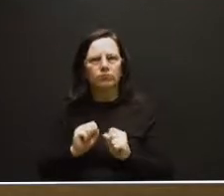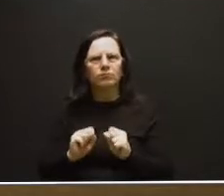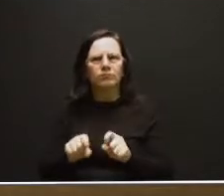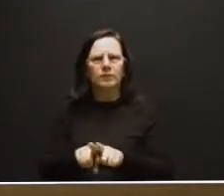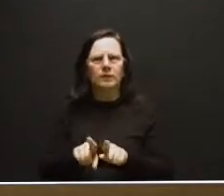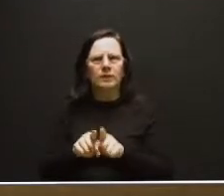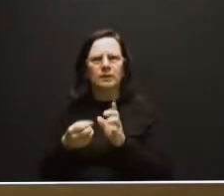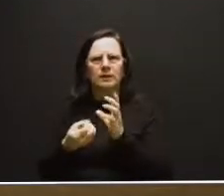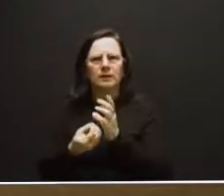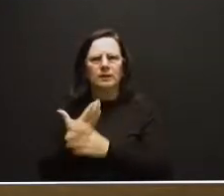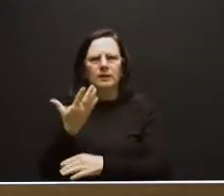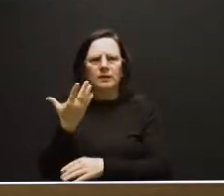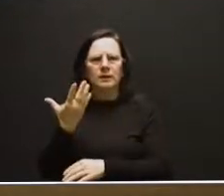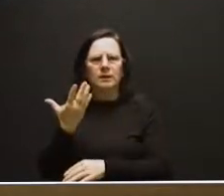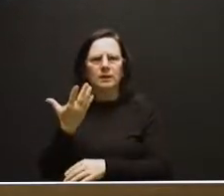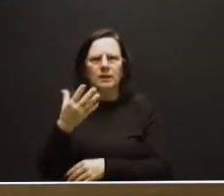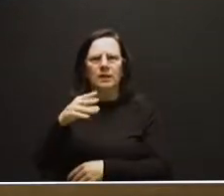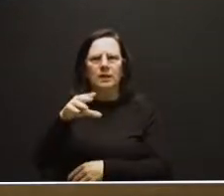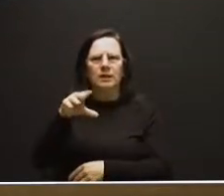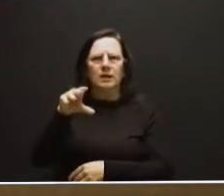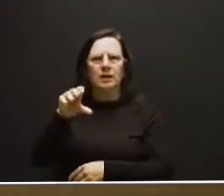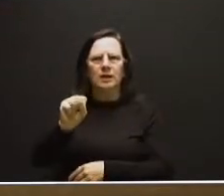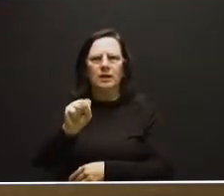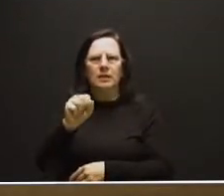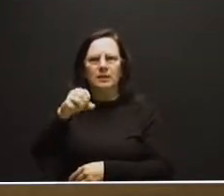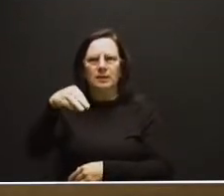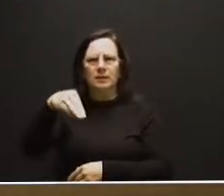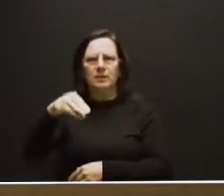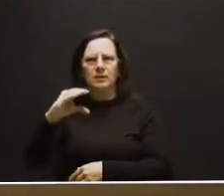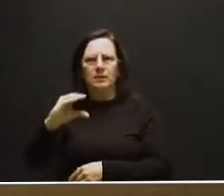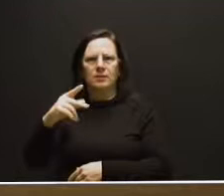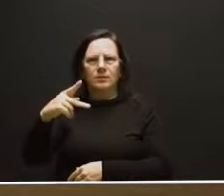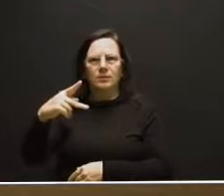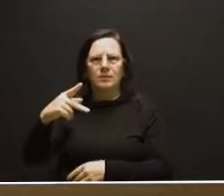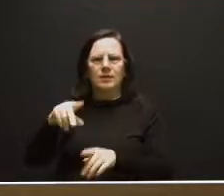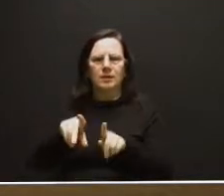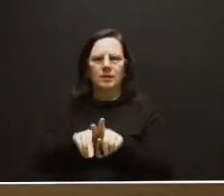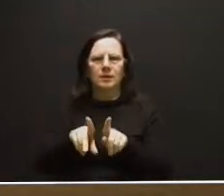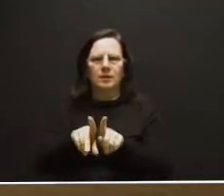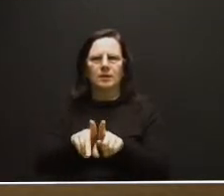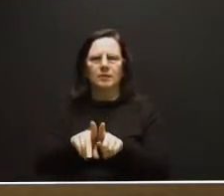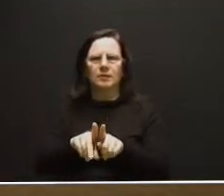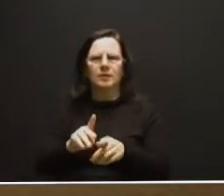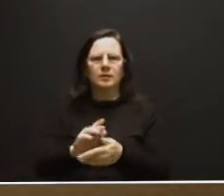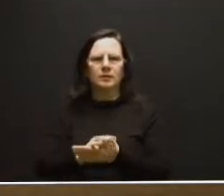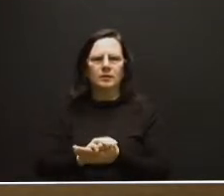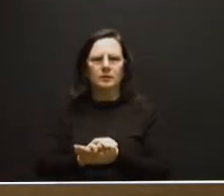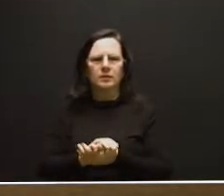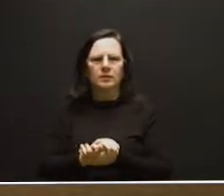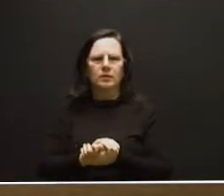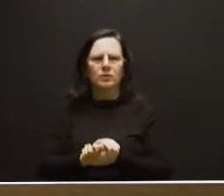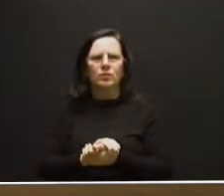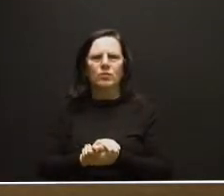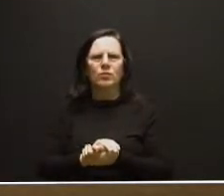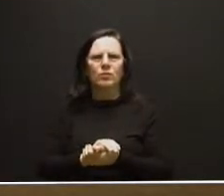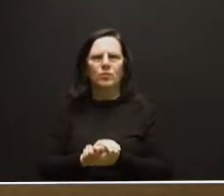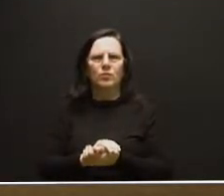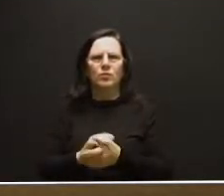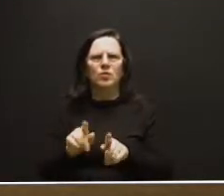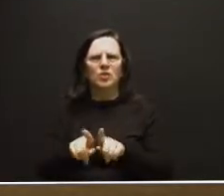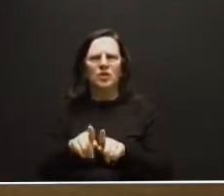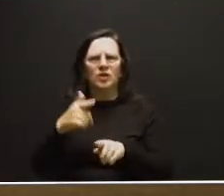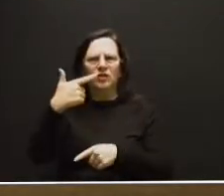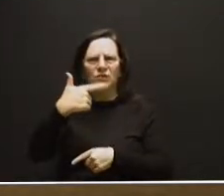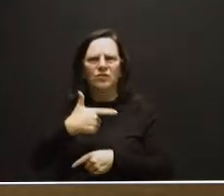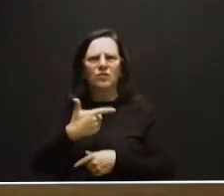a smsp secretaria municipal da confusão pública porque esse é o vice mais atuante do brasil